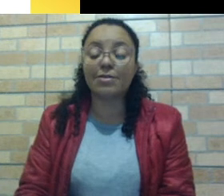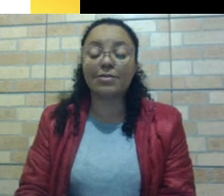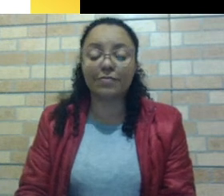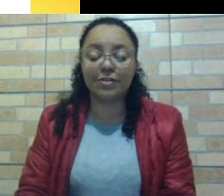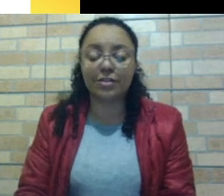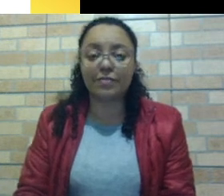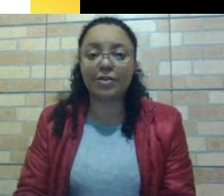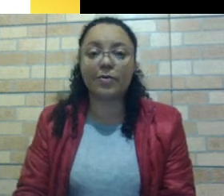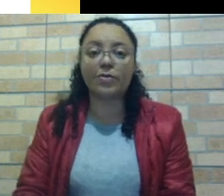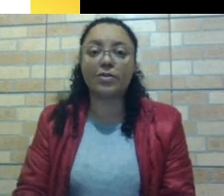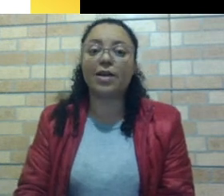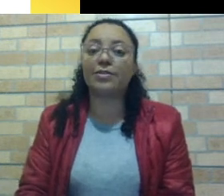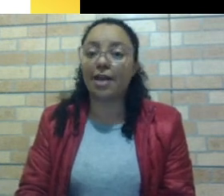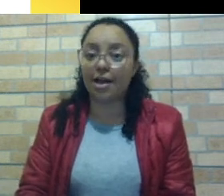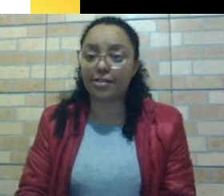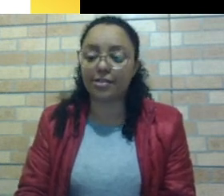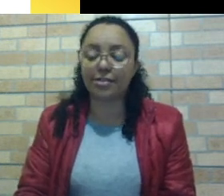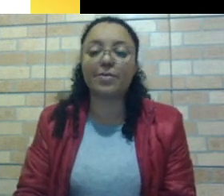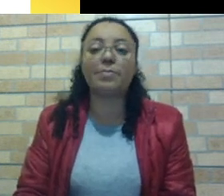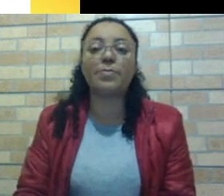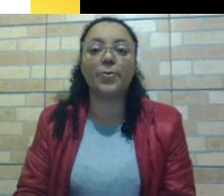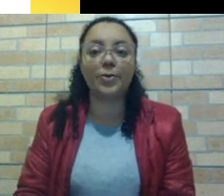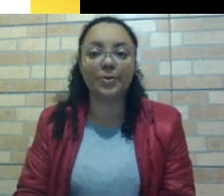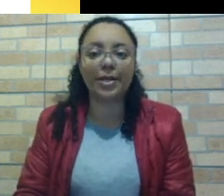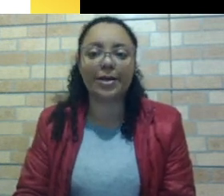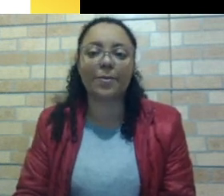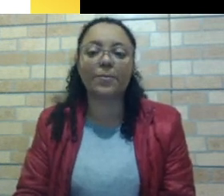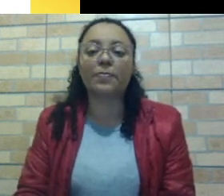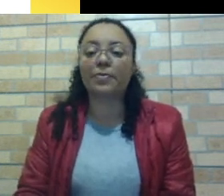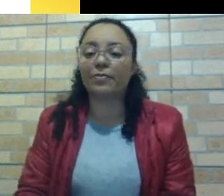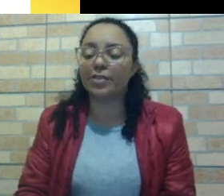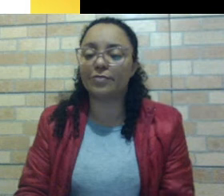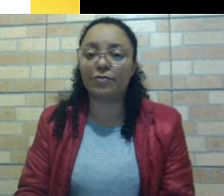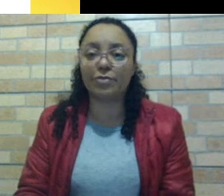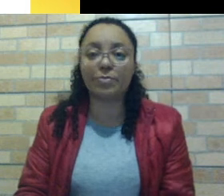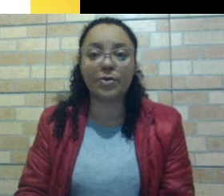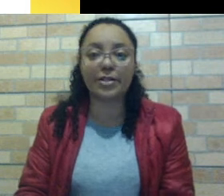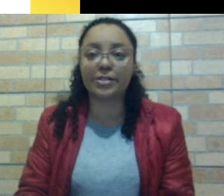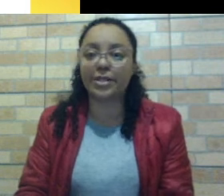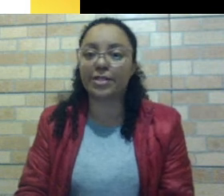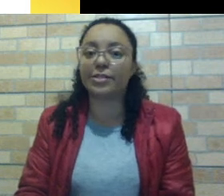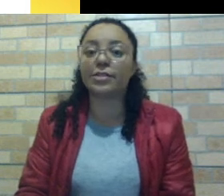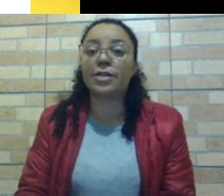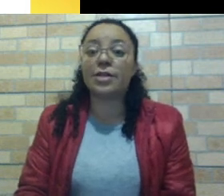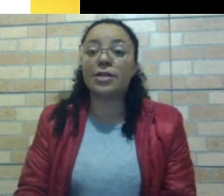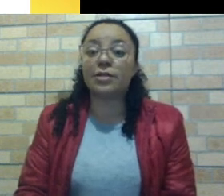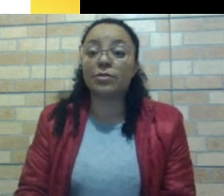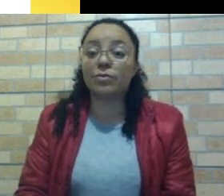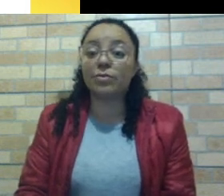Polícia. Se vocês tiverem a oportunidade, assistam, é muito legal. Vocês vão ver muitas